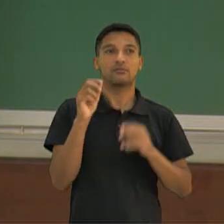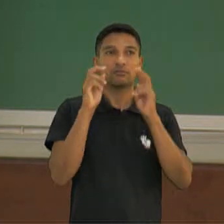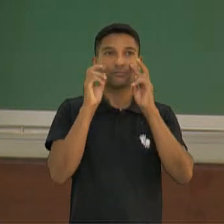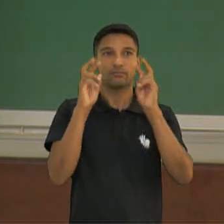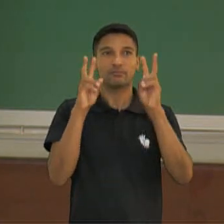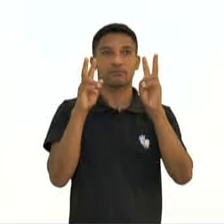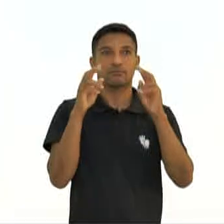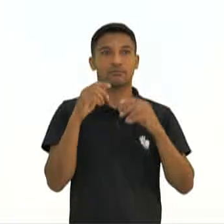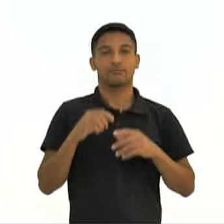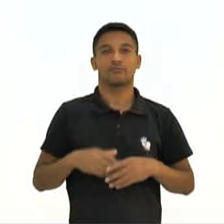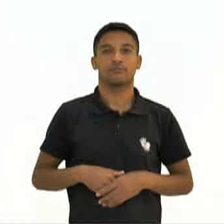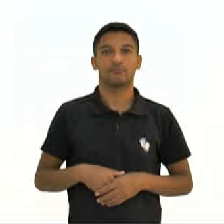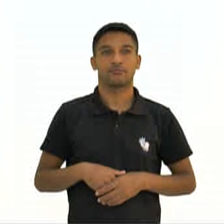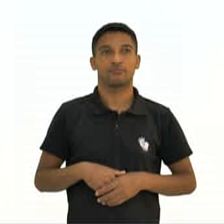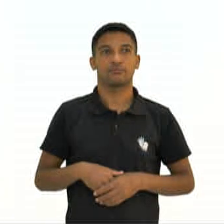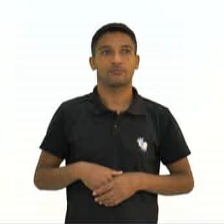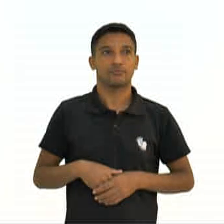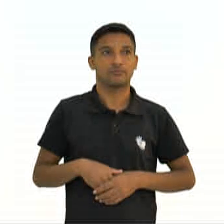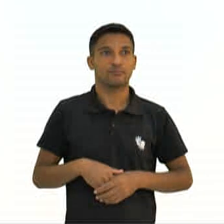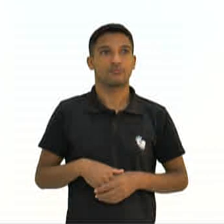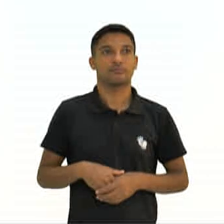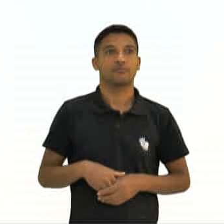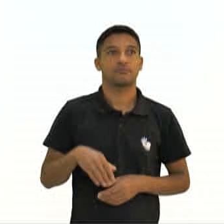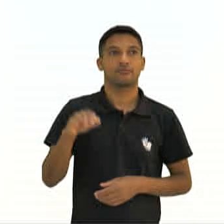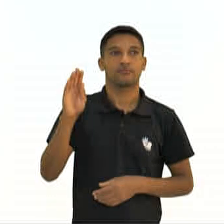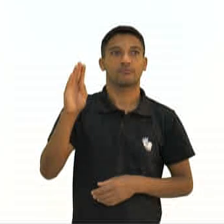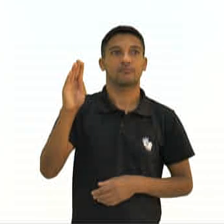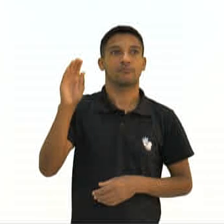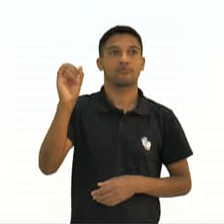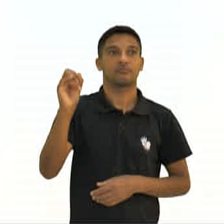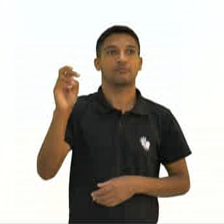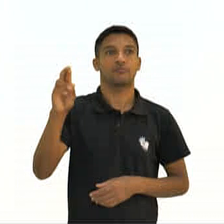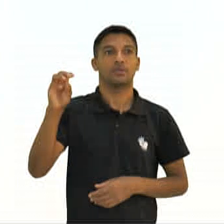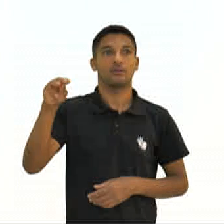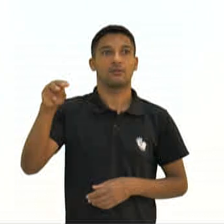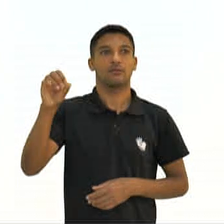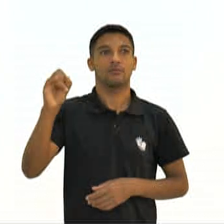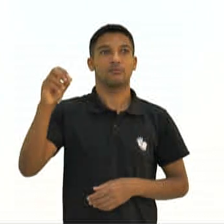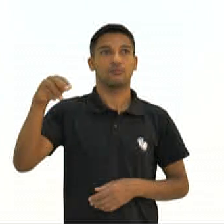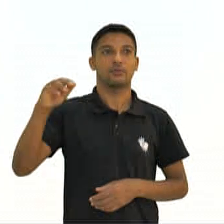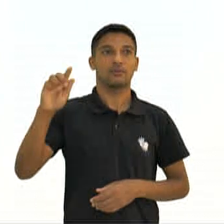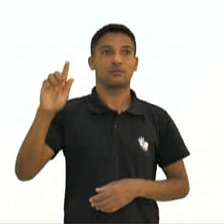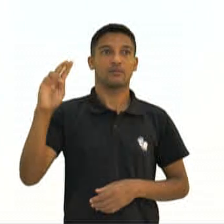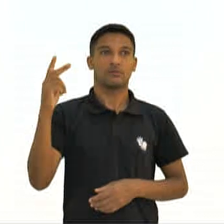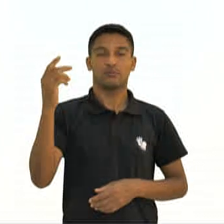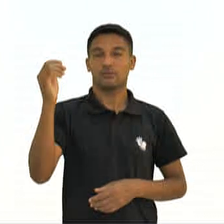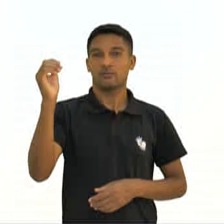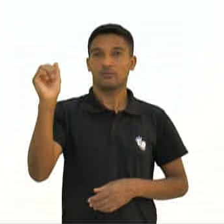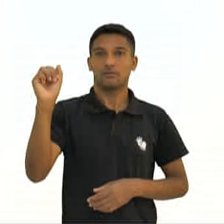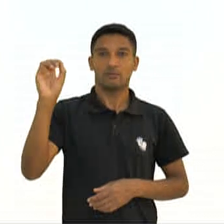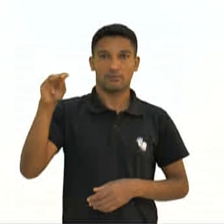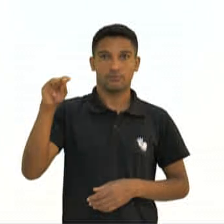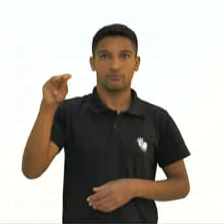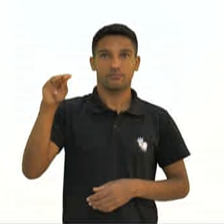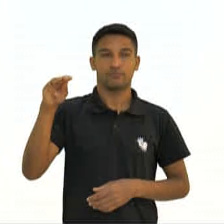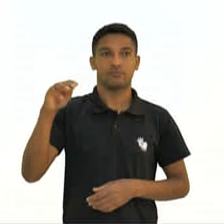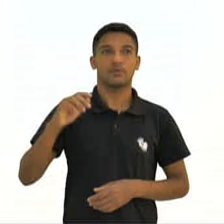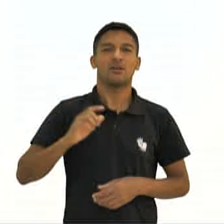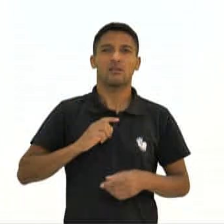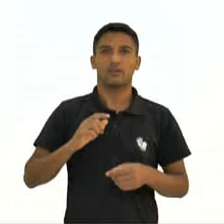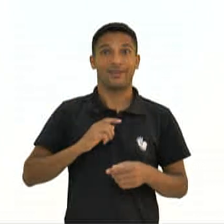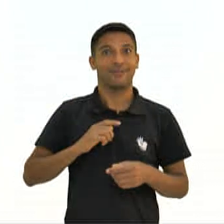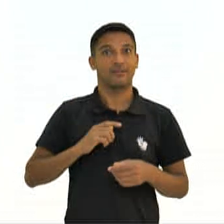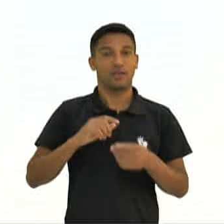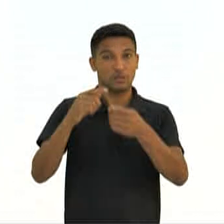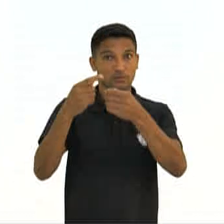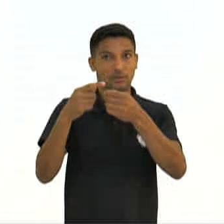vocês. Birmingham é famoso hoje pelo seriado Peaky Blinders, que passa na Netflix, a história das gangues inglesas lá, né? no